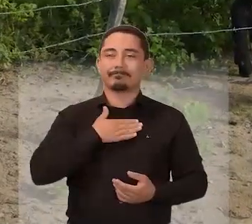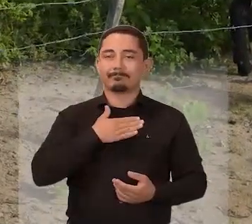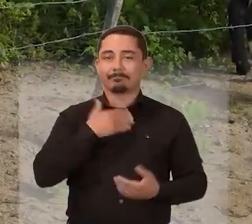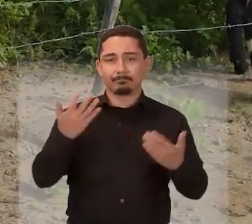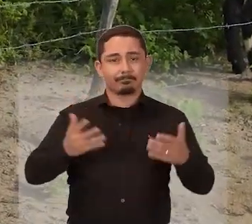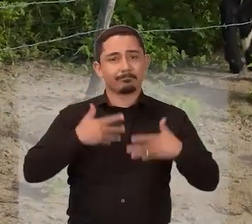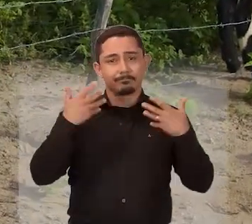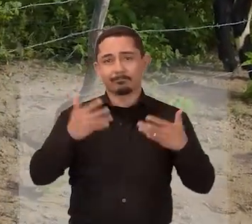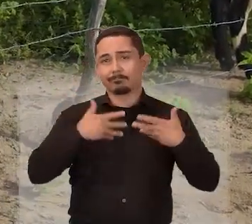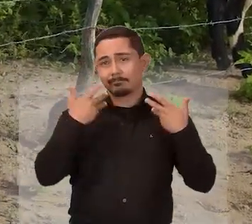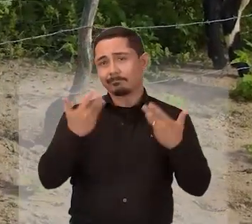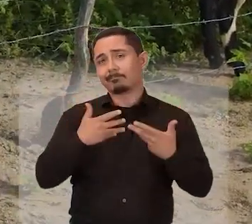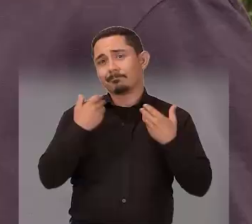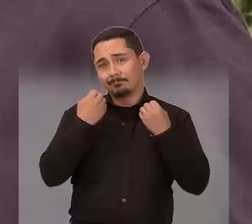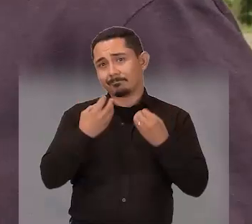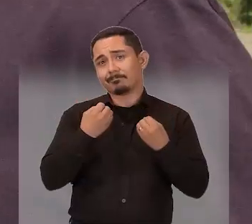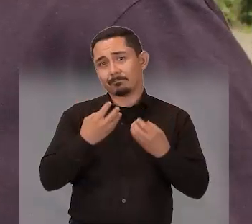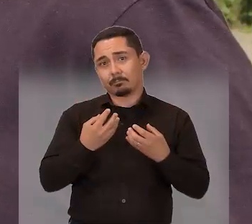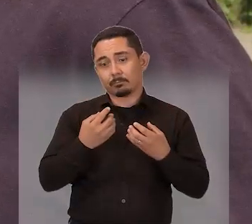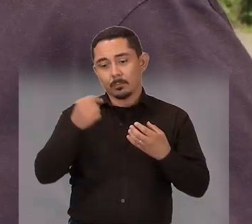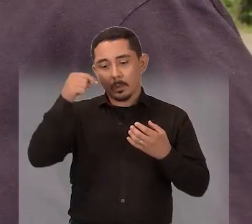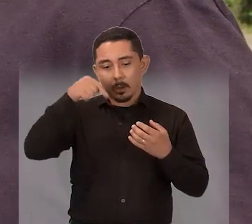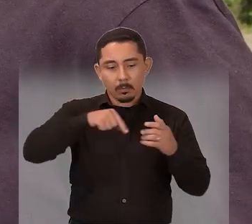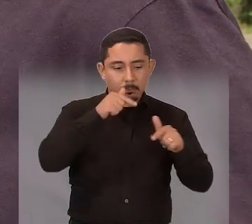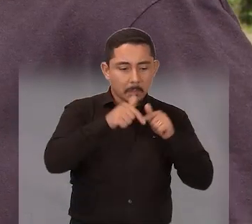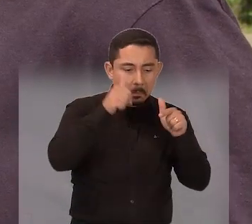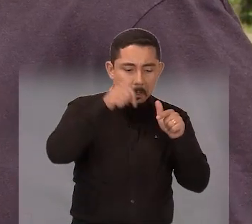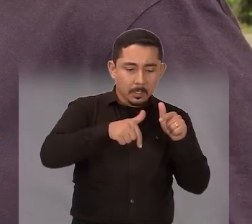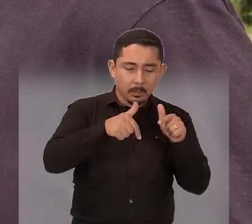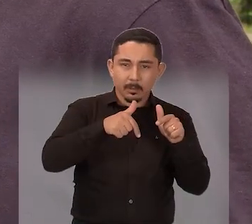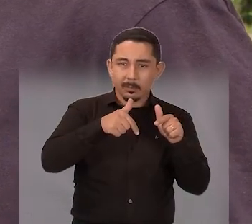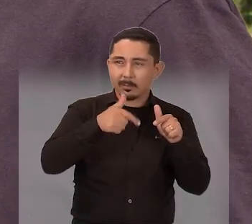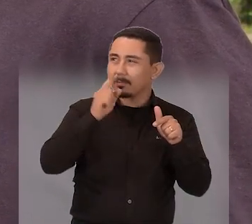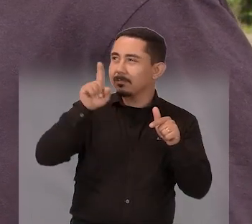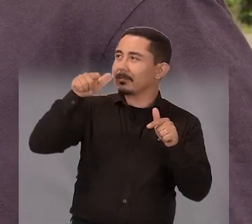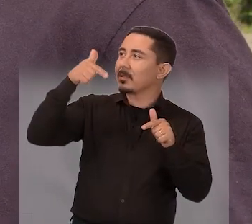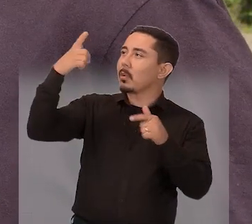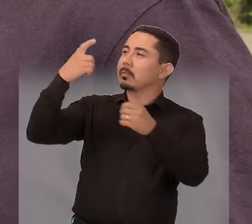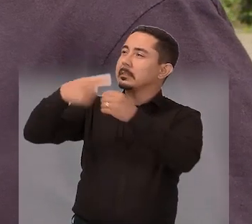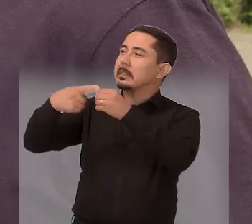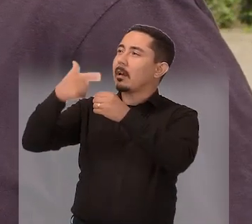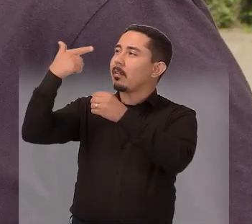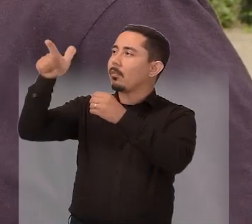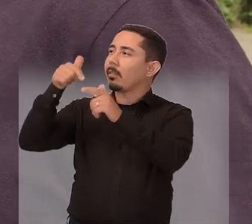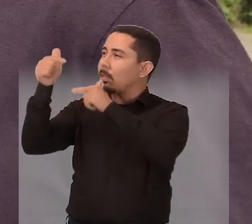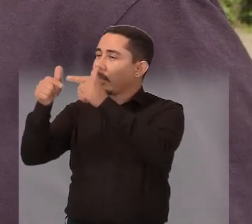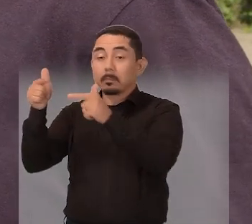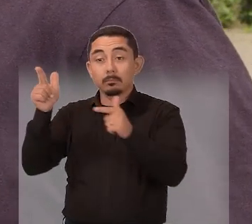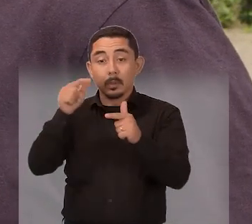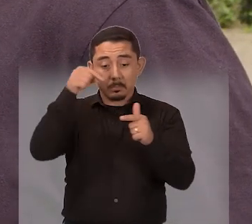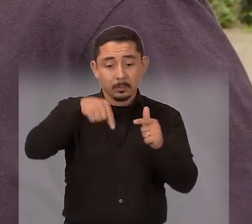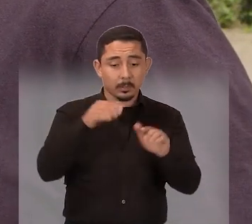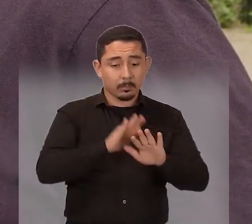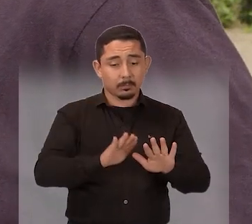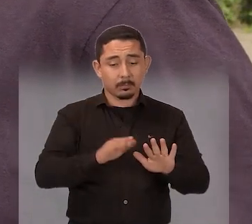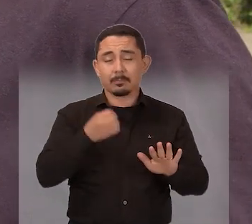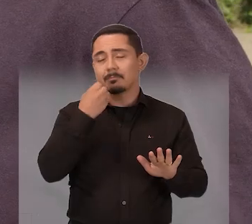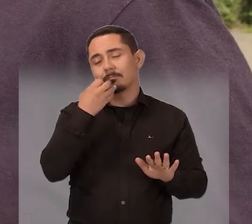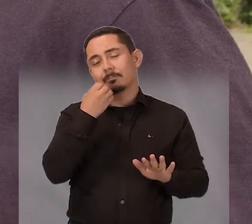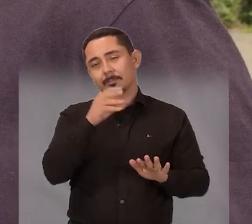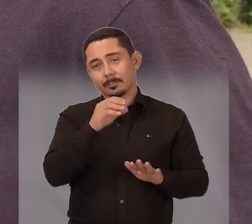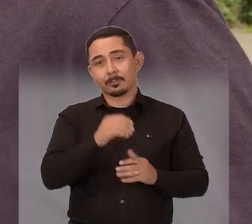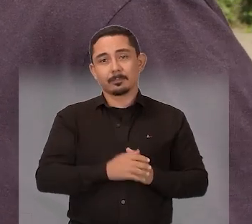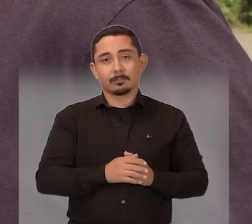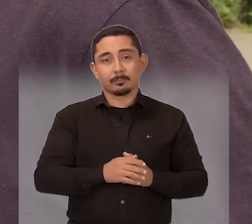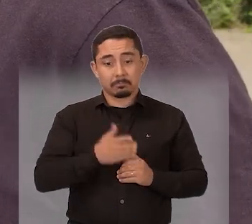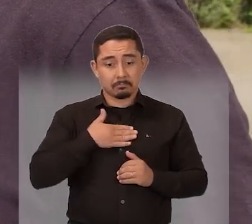Para mim, a alegria maior do mundo, né? Tá aqui, saber que não vou ter precisar mais de sair daqui para ir trabalhar em outra região e nem em outra cidade. Só ir trabalhando aqui,